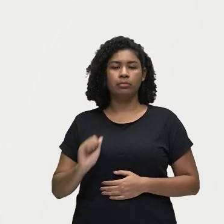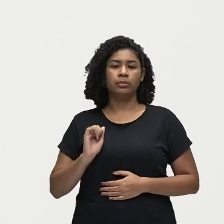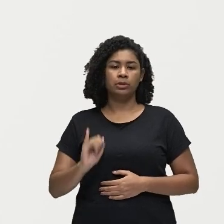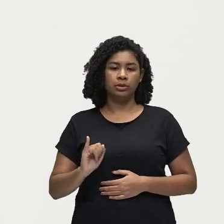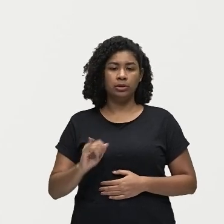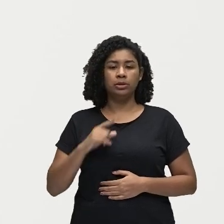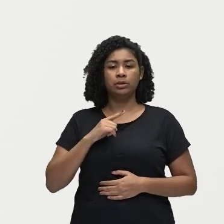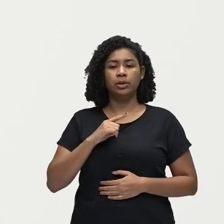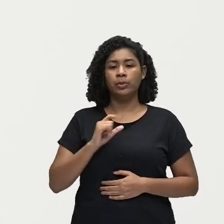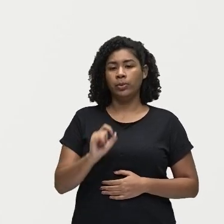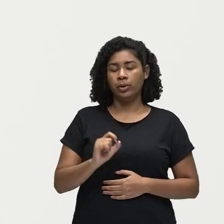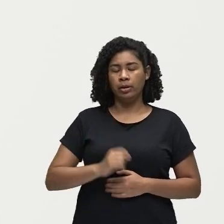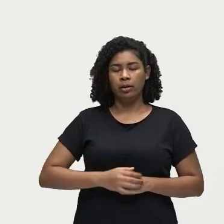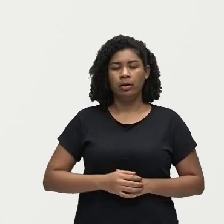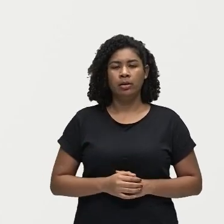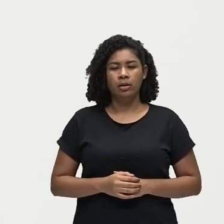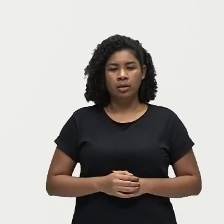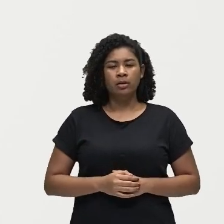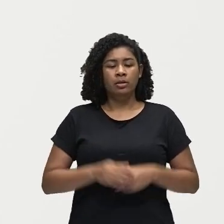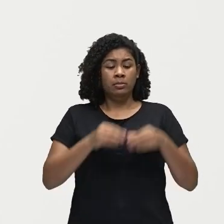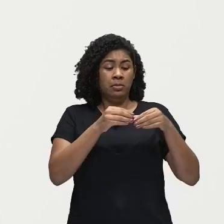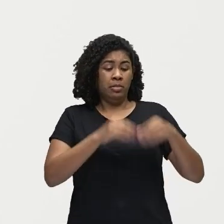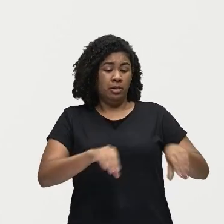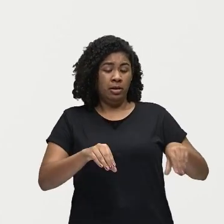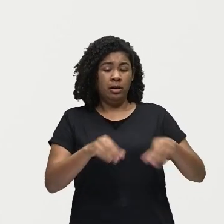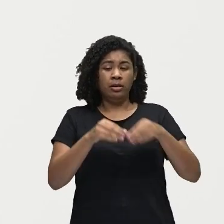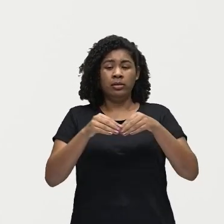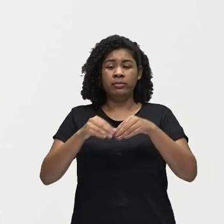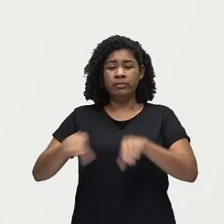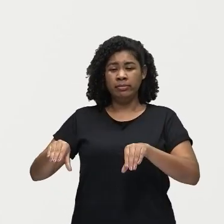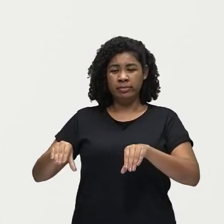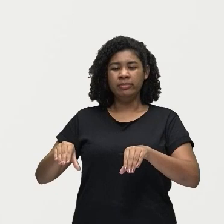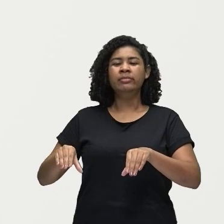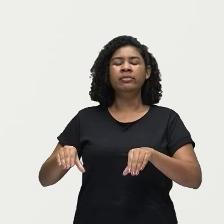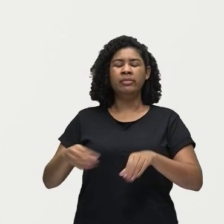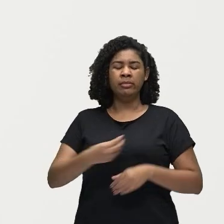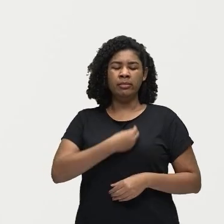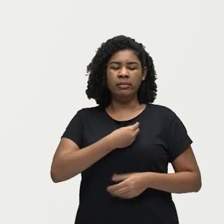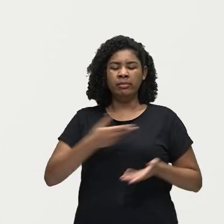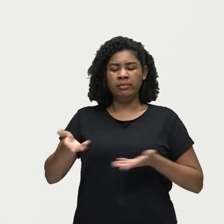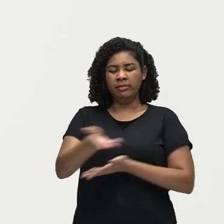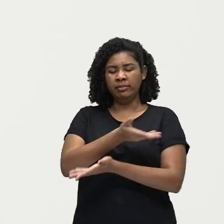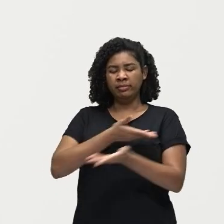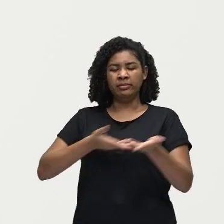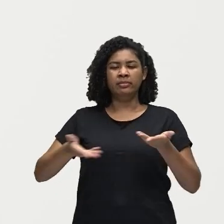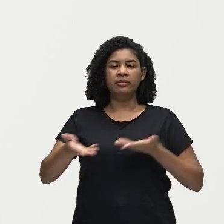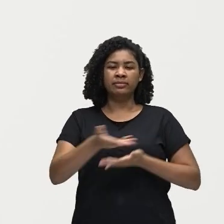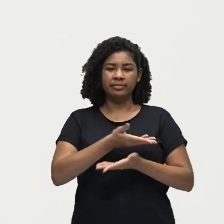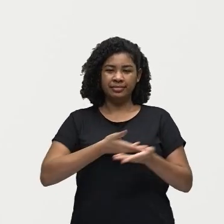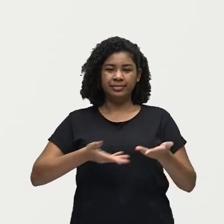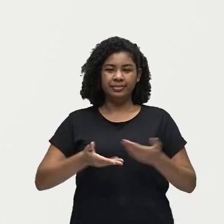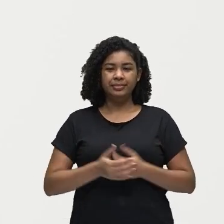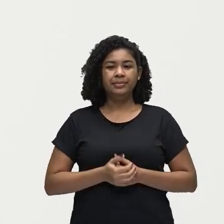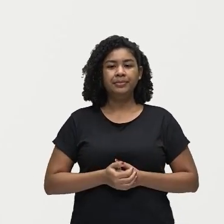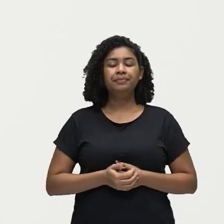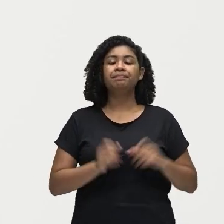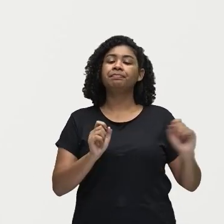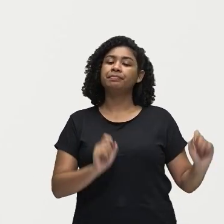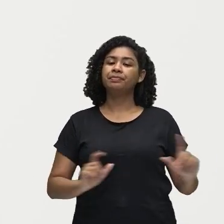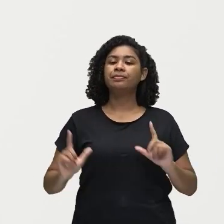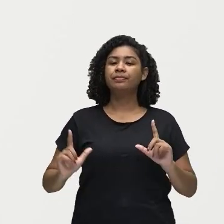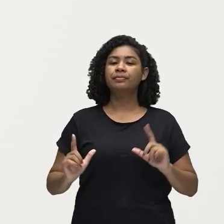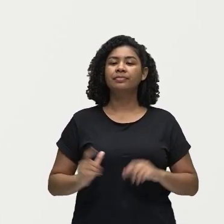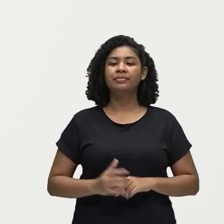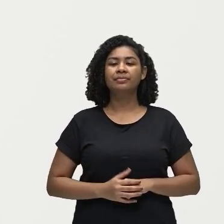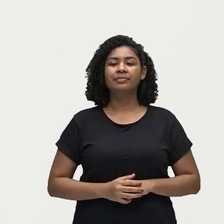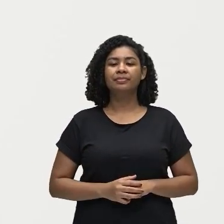um indivíduo é prejudicado nessa convivência, nessa relação. Vamos continuar com a cartela?